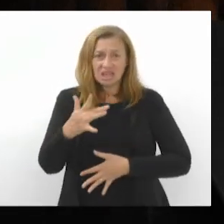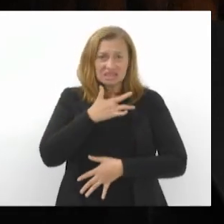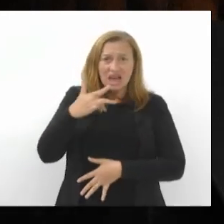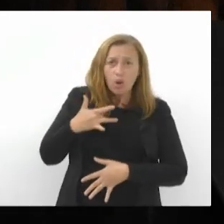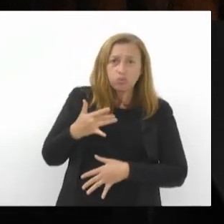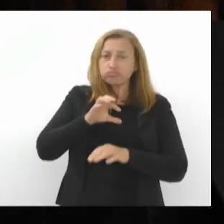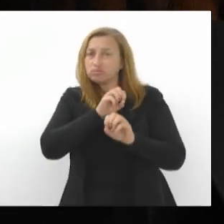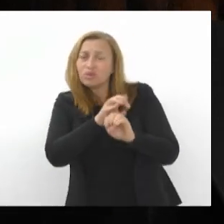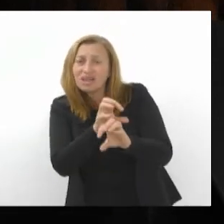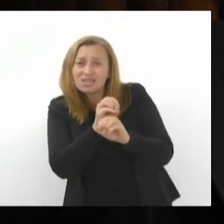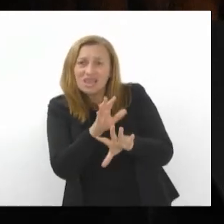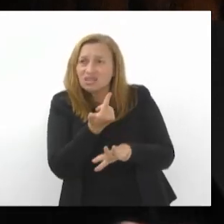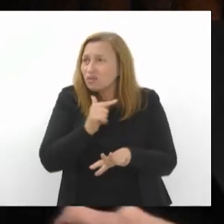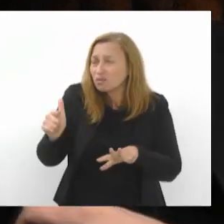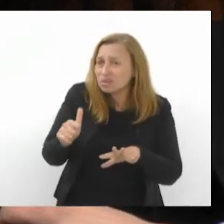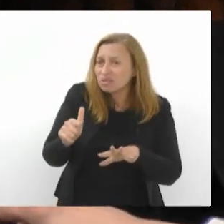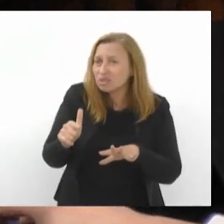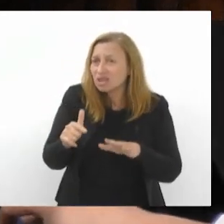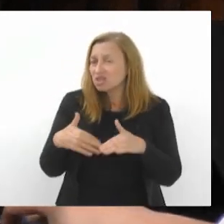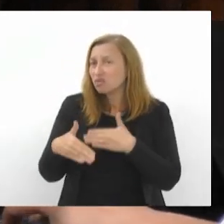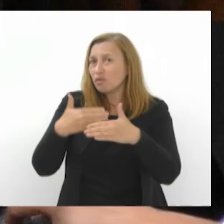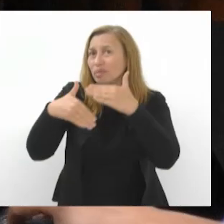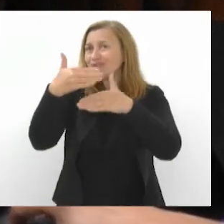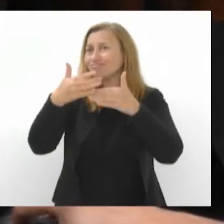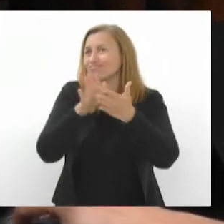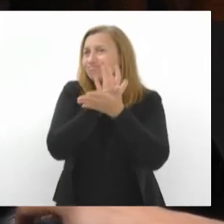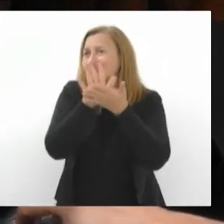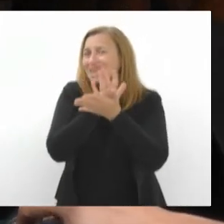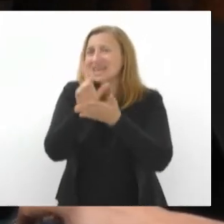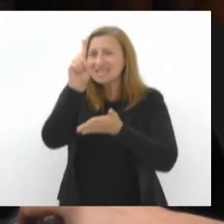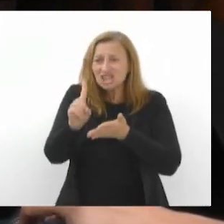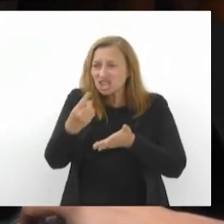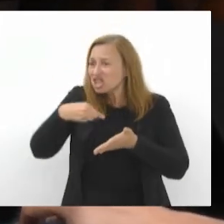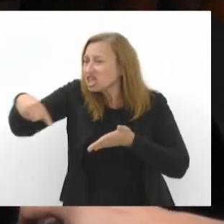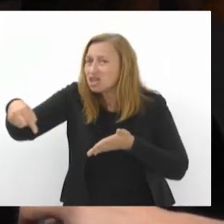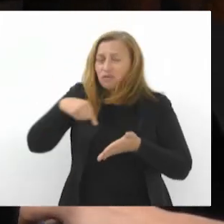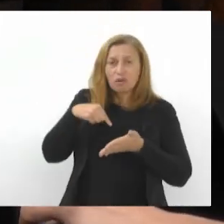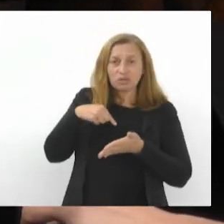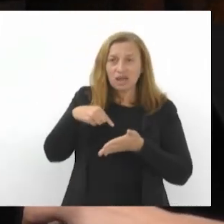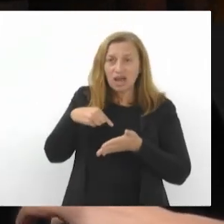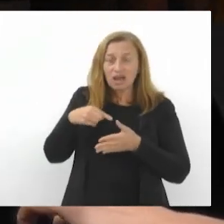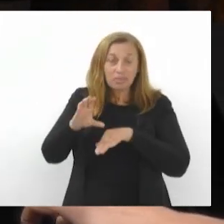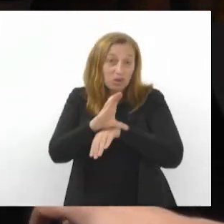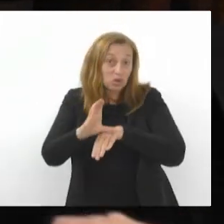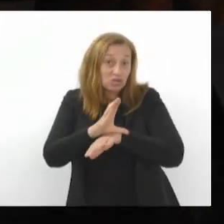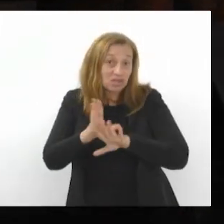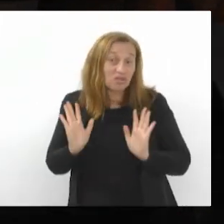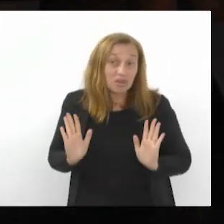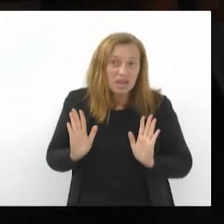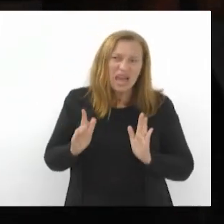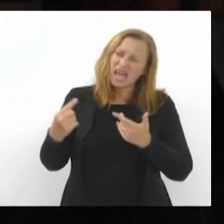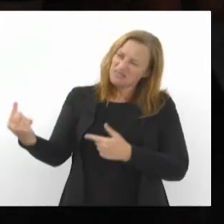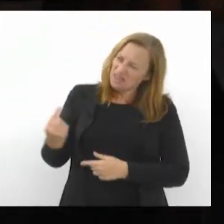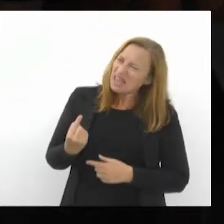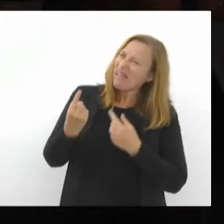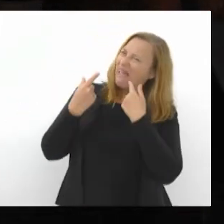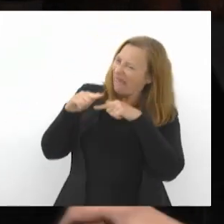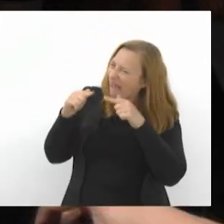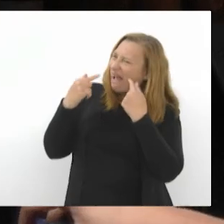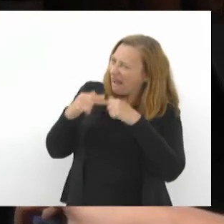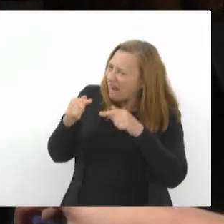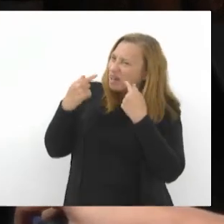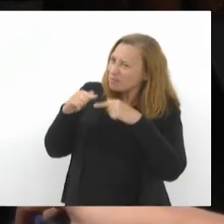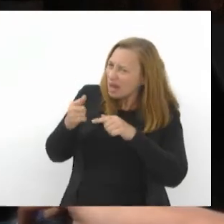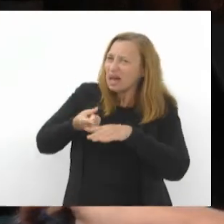vamos ter educação, nós não vamos ter progresso, nós não vamos ter o direito de ir e vir garantido pela Constituição. E aí ela vem para cá reclamar